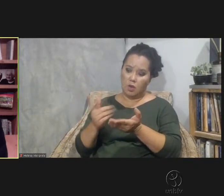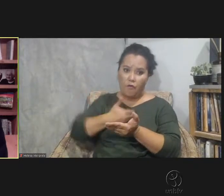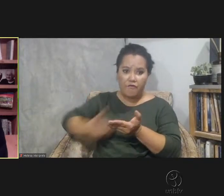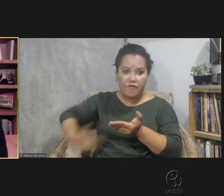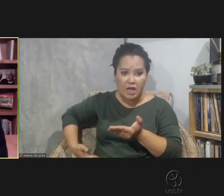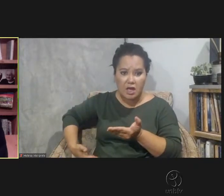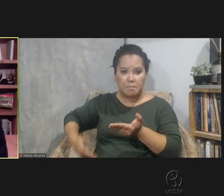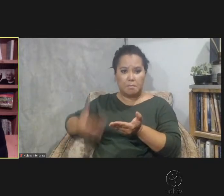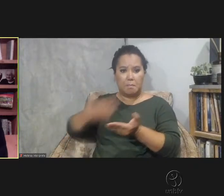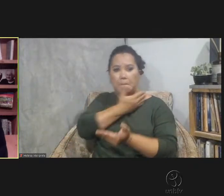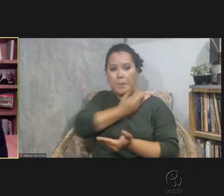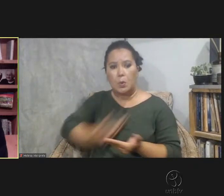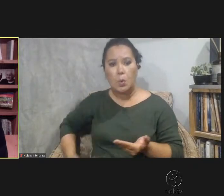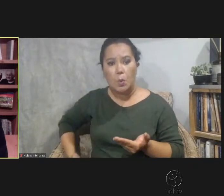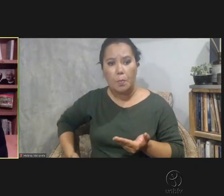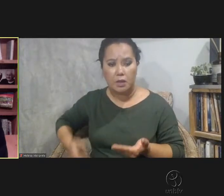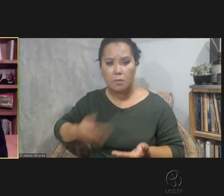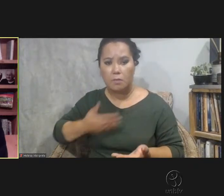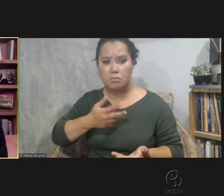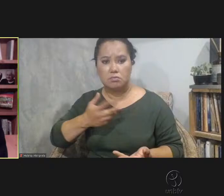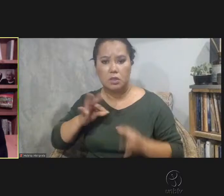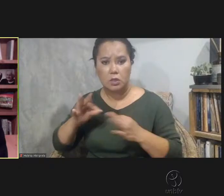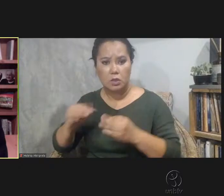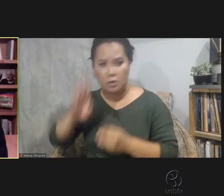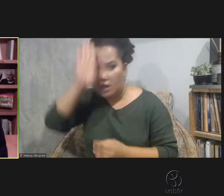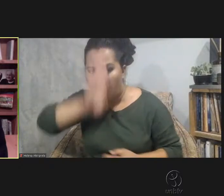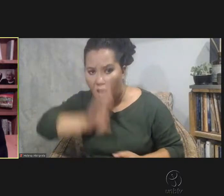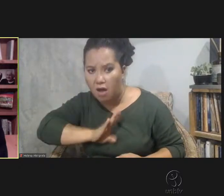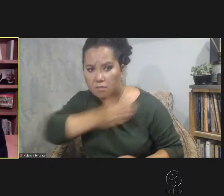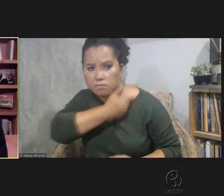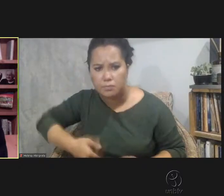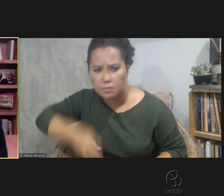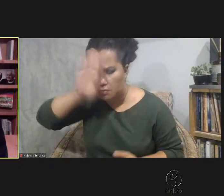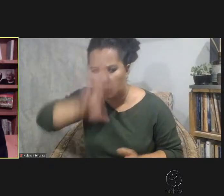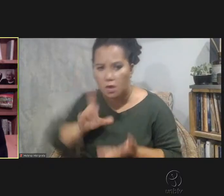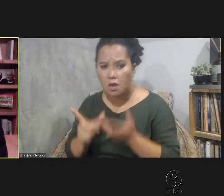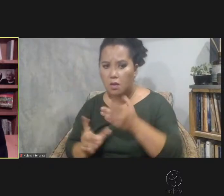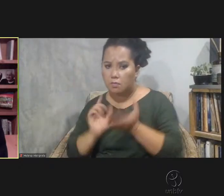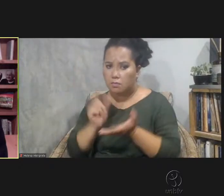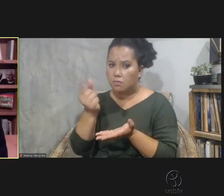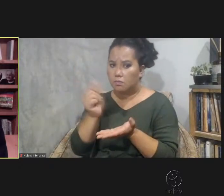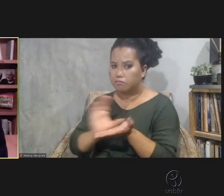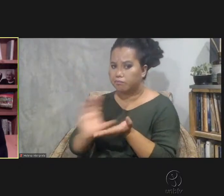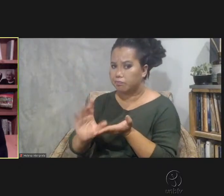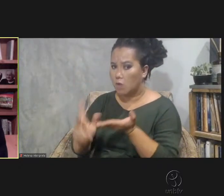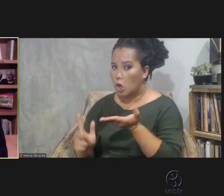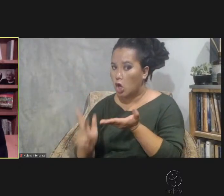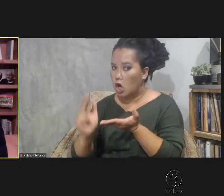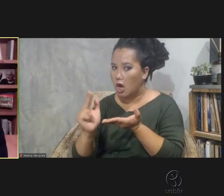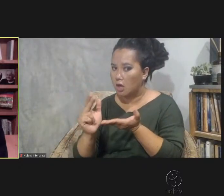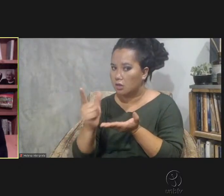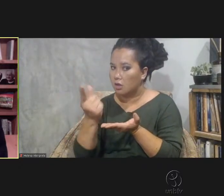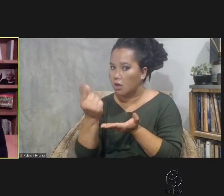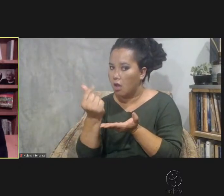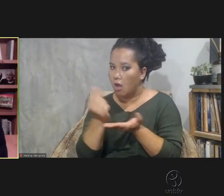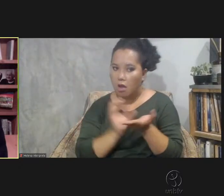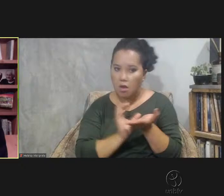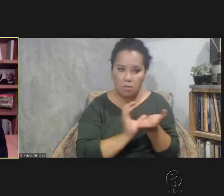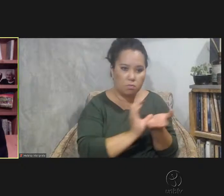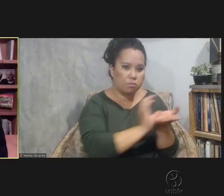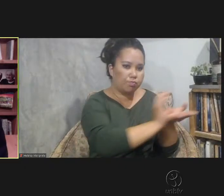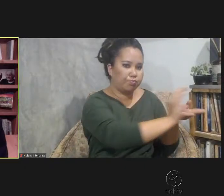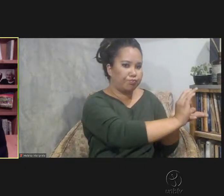últimos anos, que trouxe consigo uma supervisão mais fechada e um foco